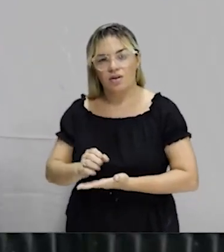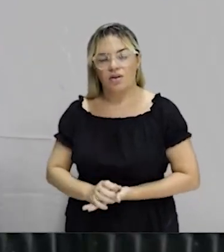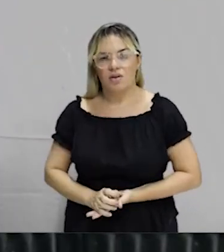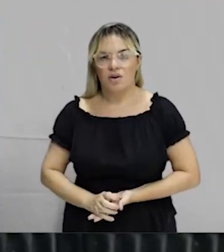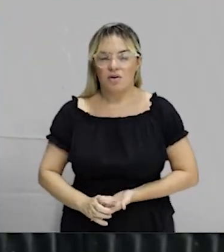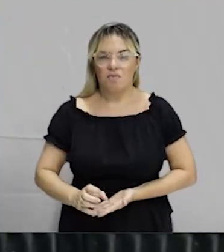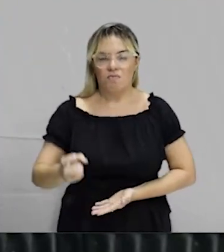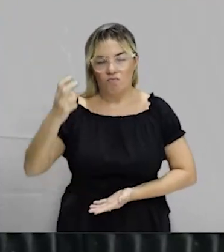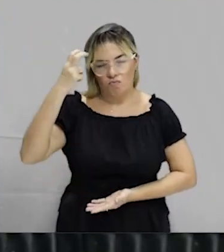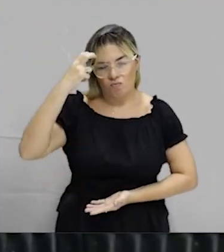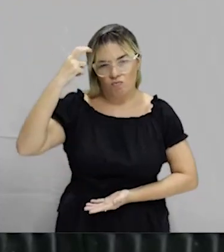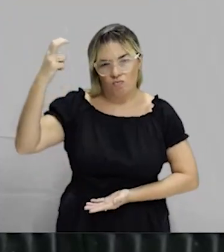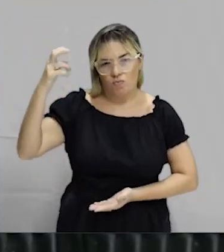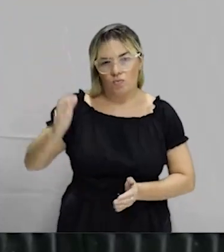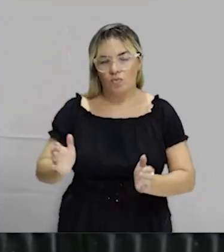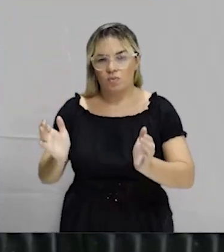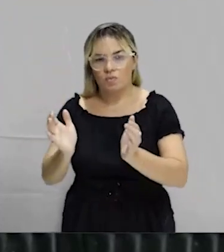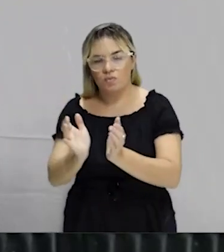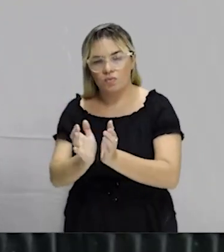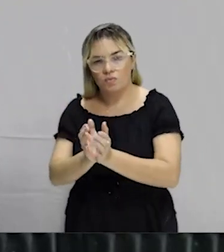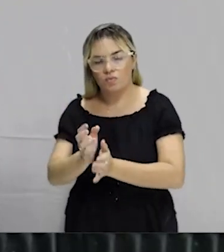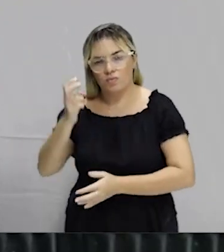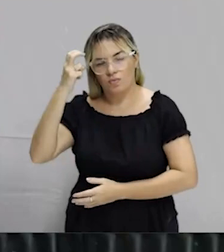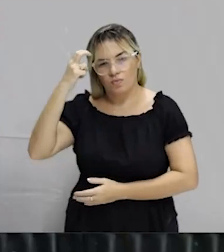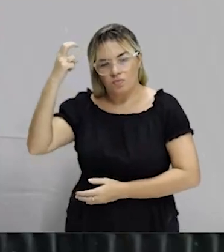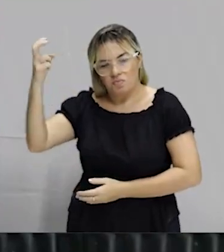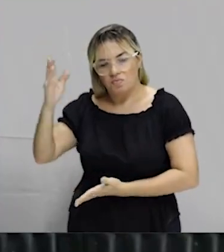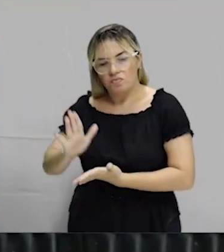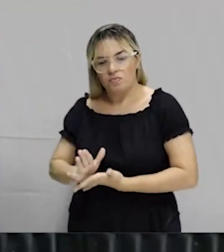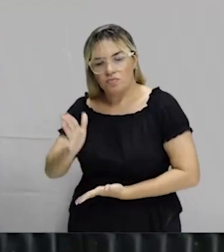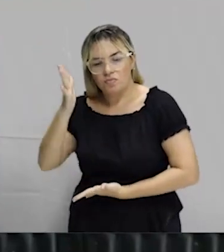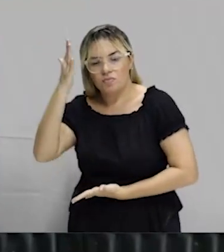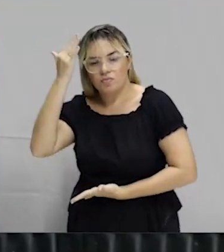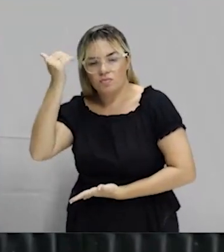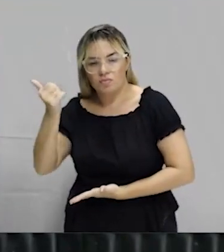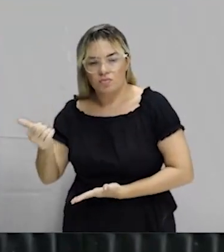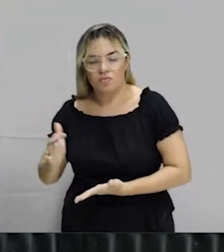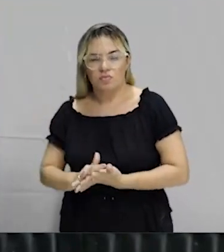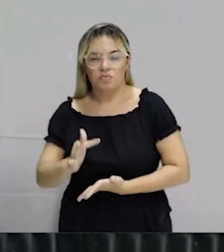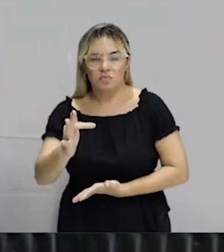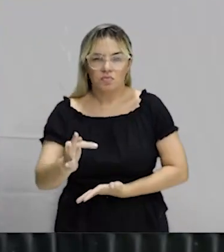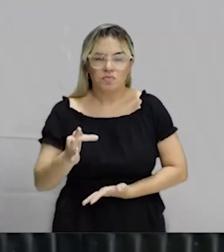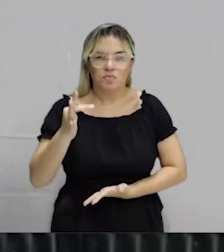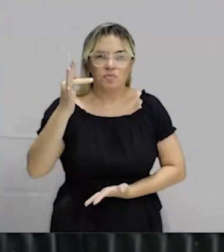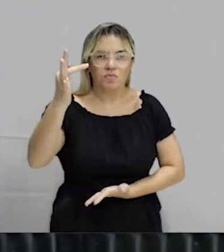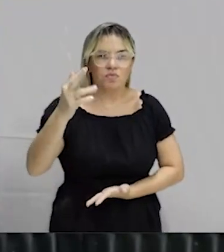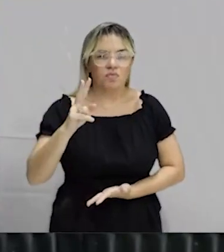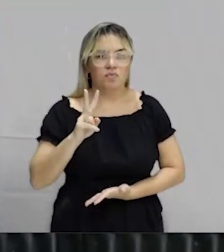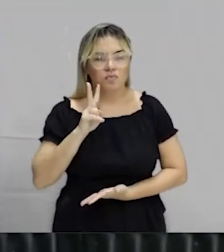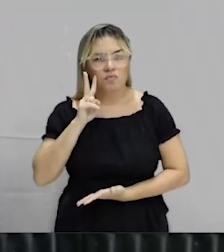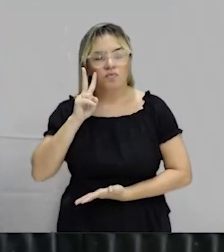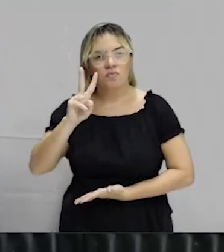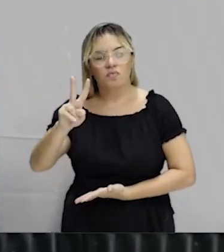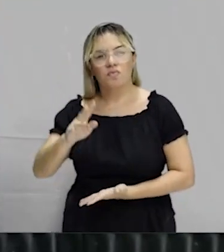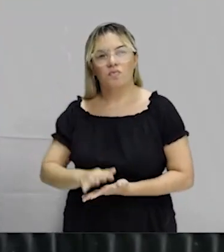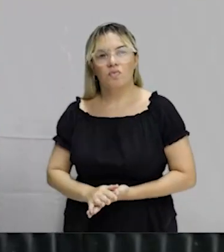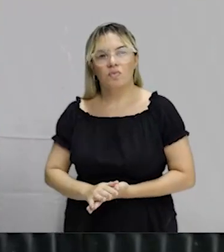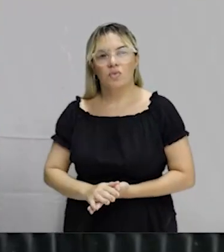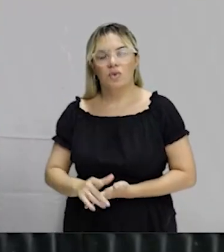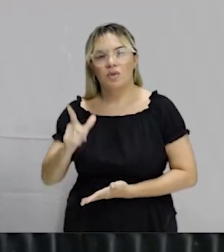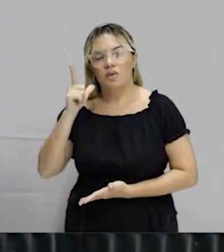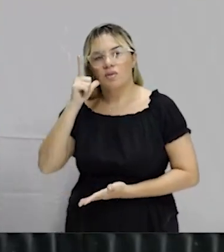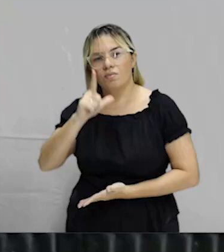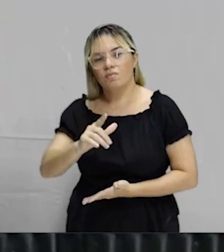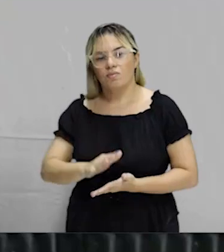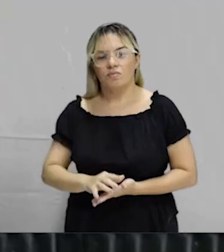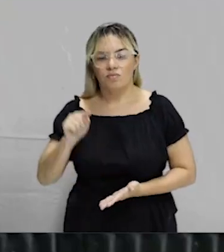elite intelectual, ou seja, uma elite formada por sábios, visionários, adivinhos, que